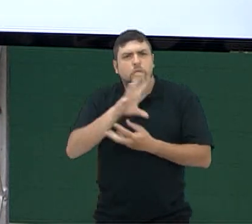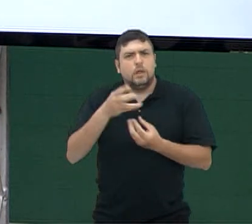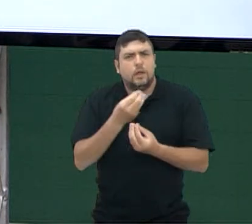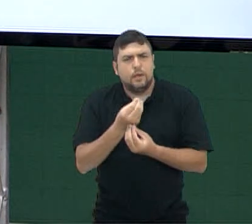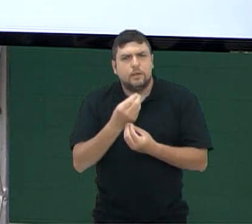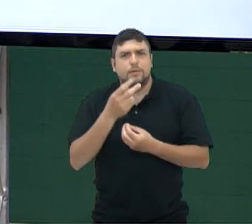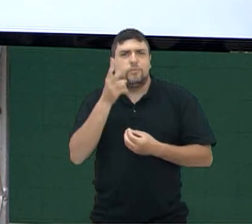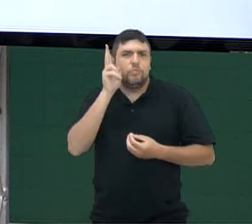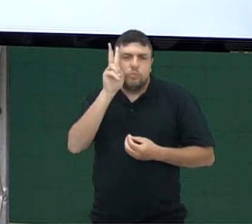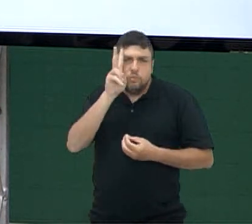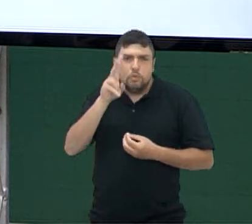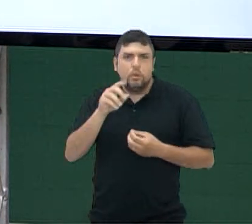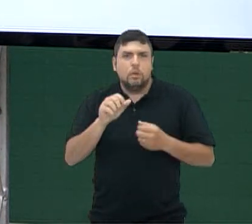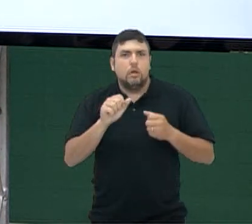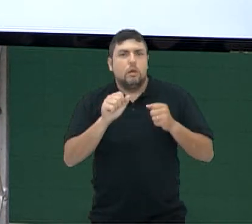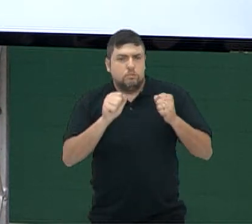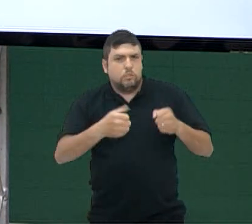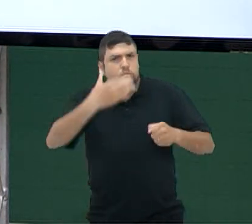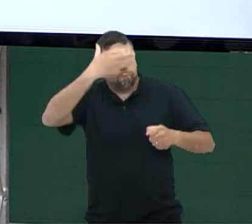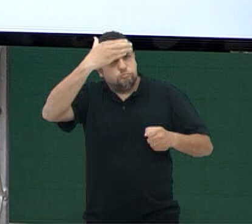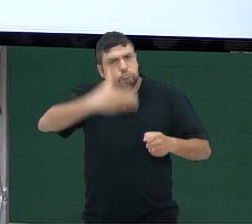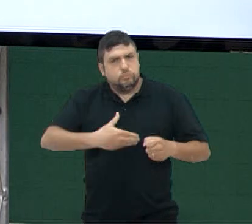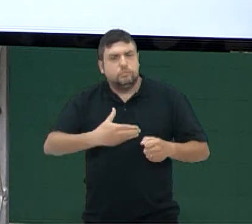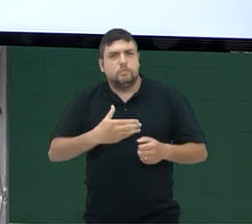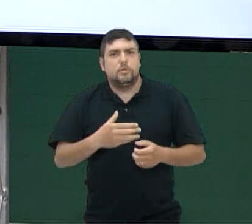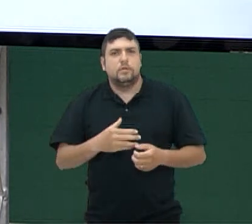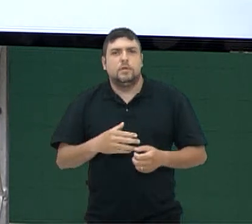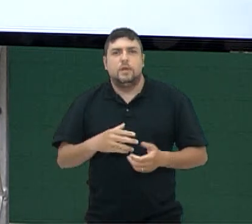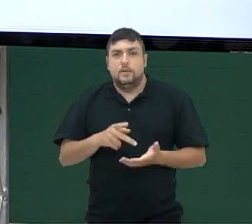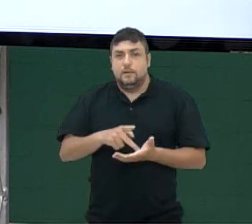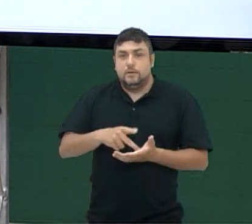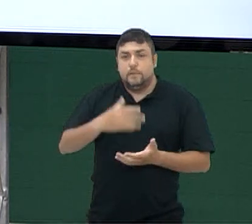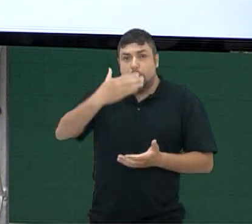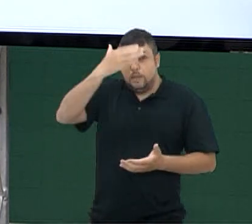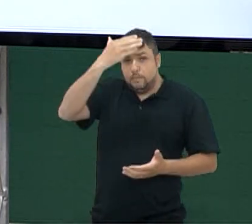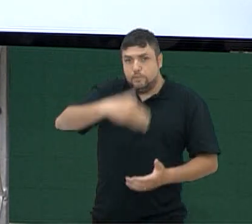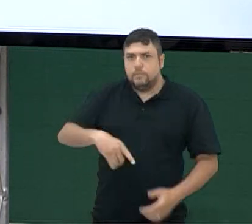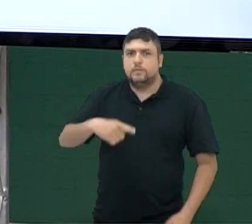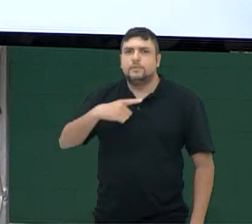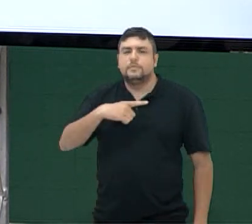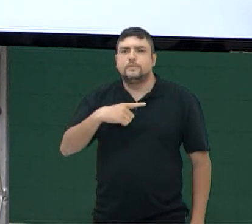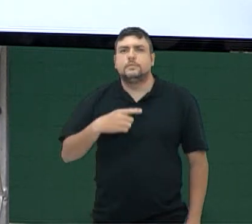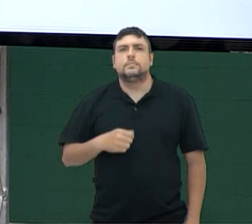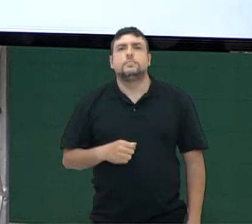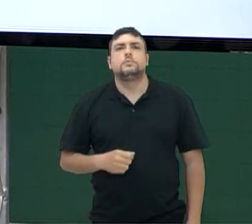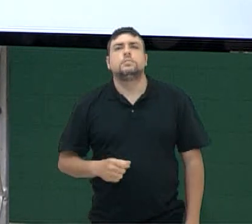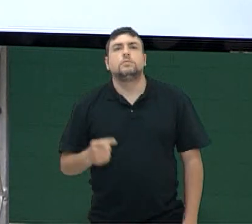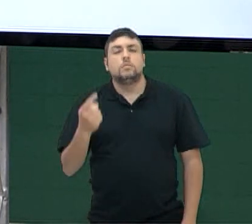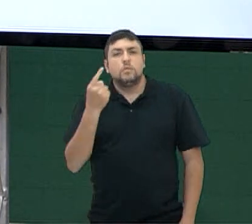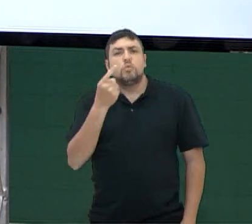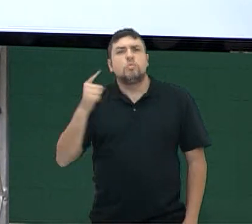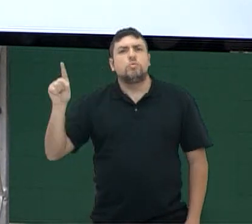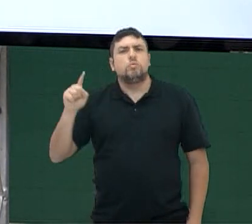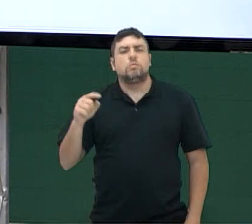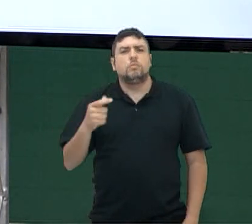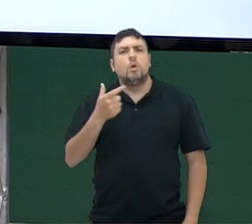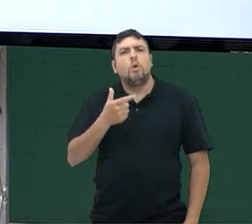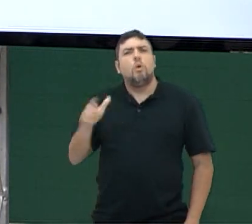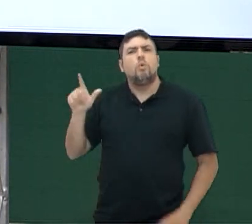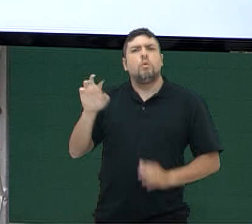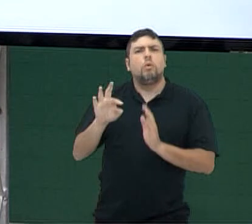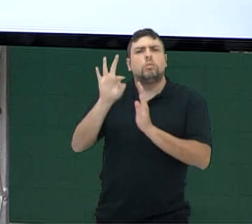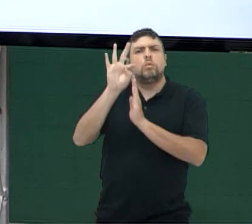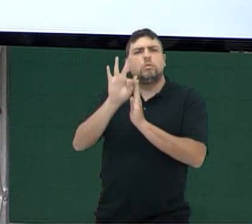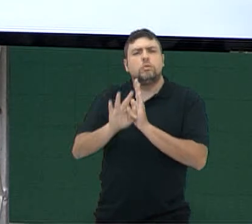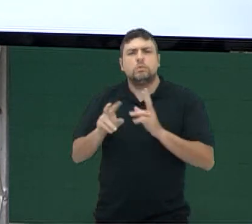pode certificar este fato, né? Os fatos são muito fáceis de serem comprovados. E por último, quais outros tipos de texto